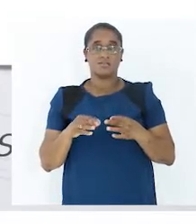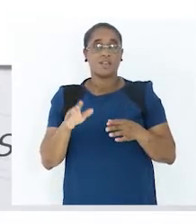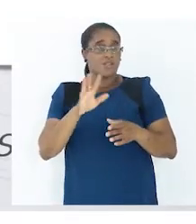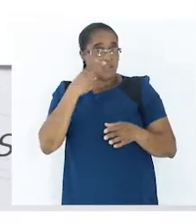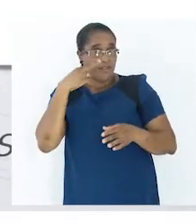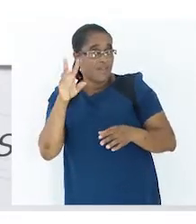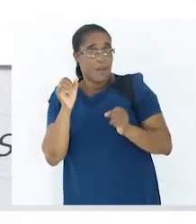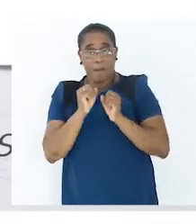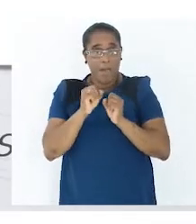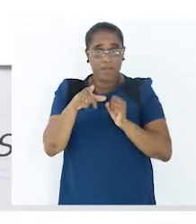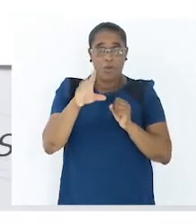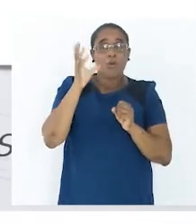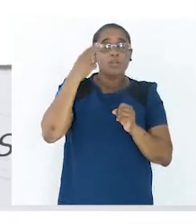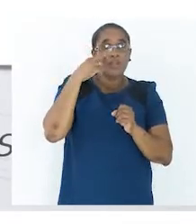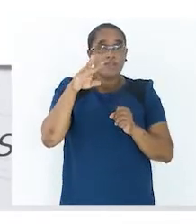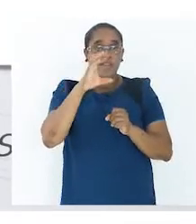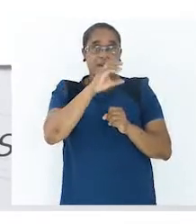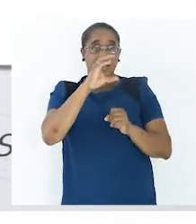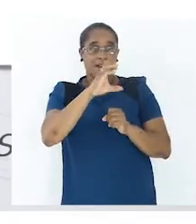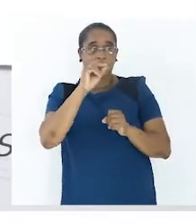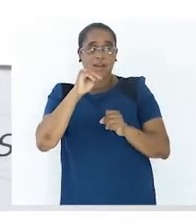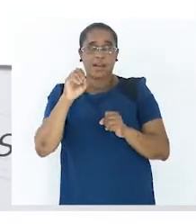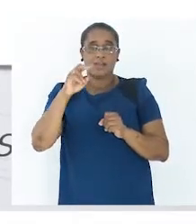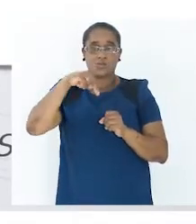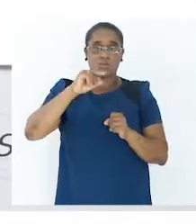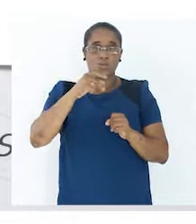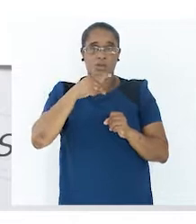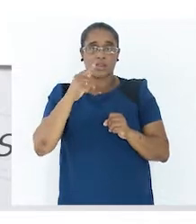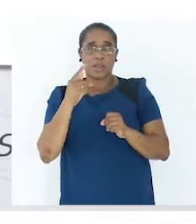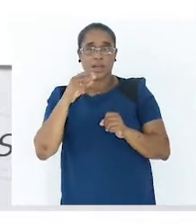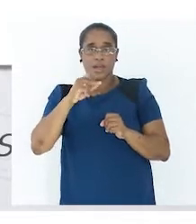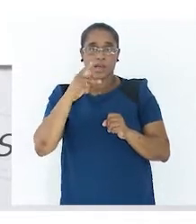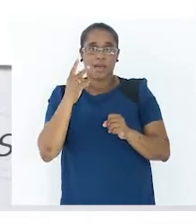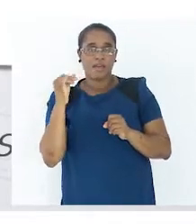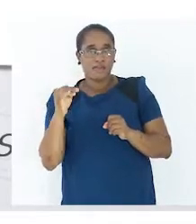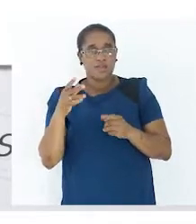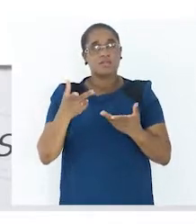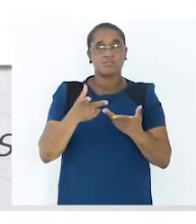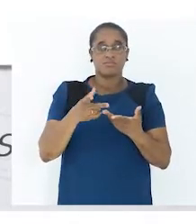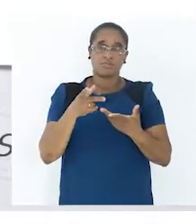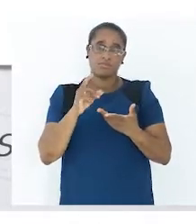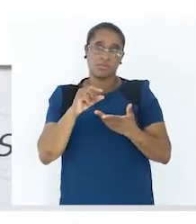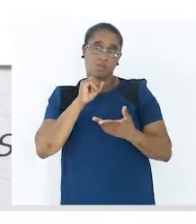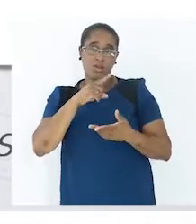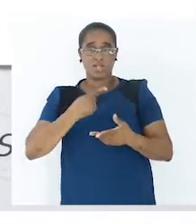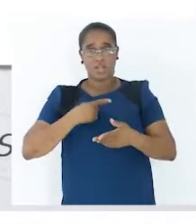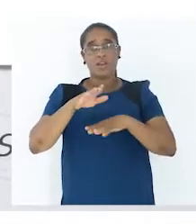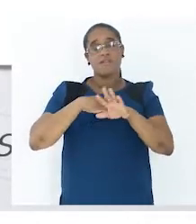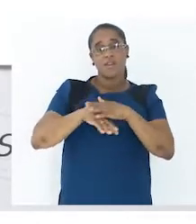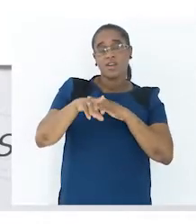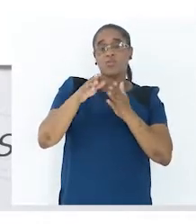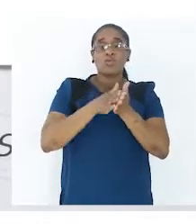quando virem casos notáveis, significam casos especiais que podem ser feitos utilizando